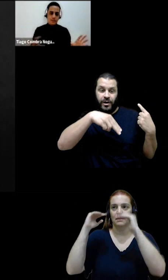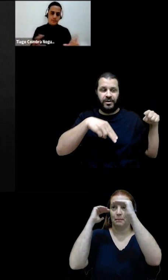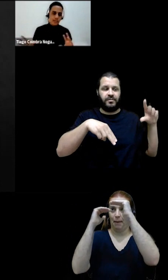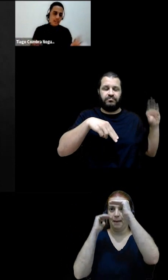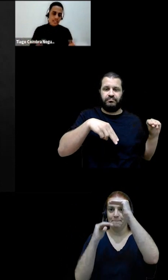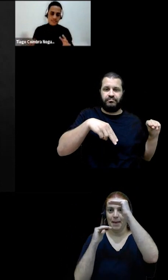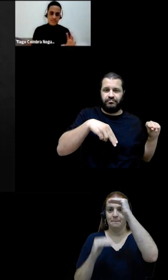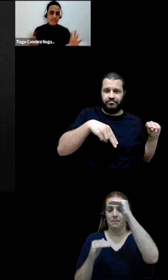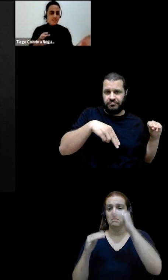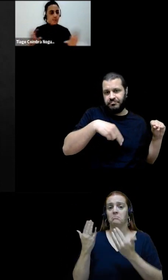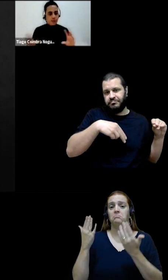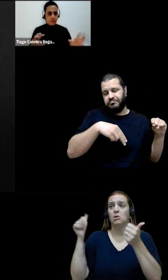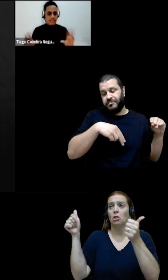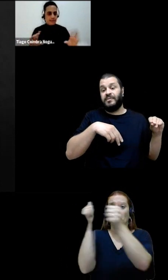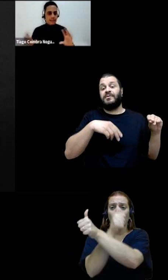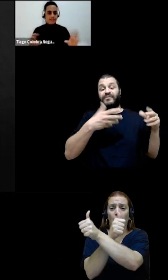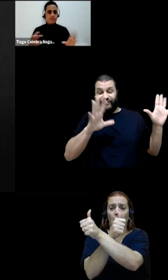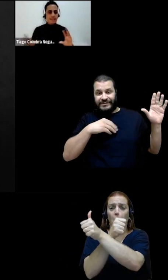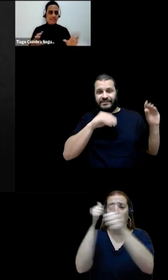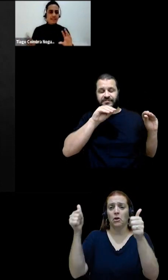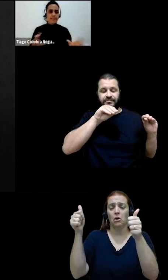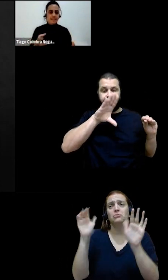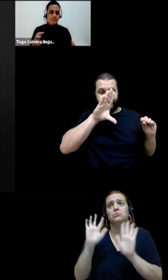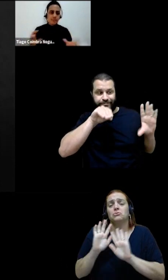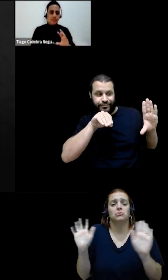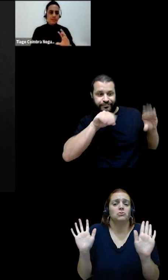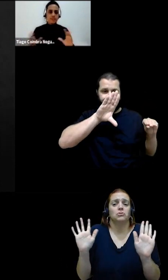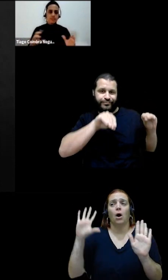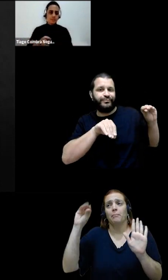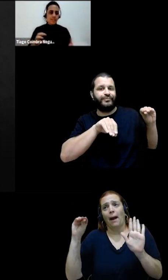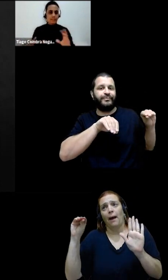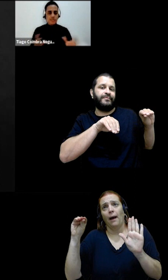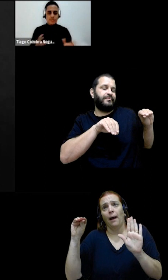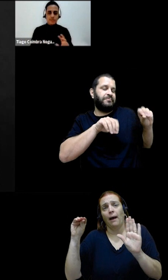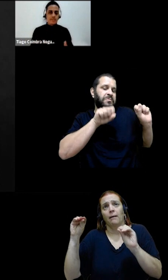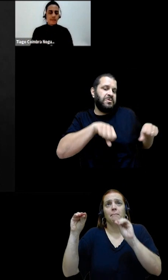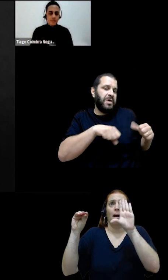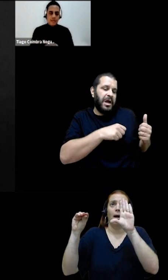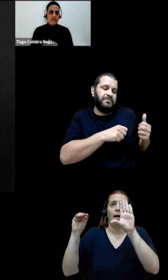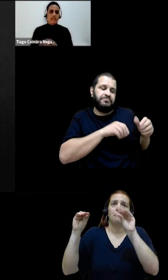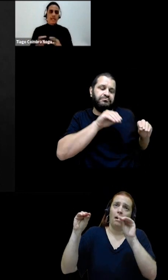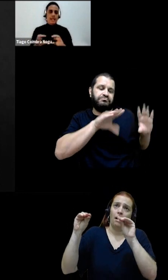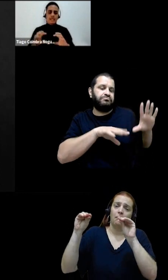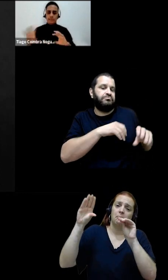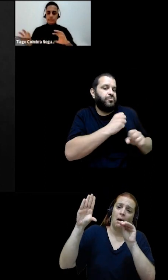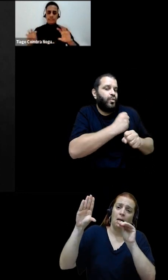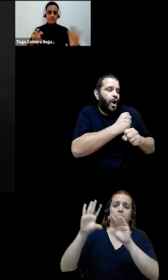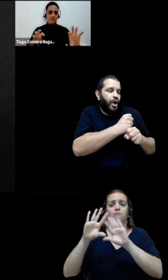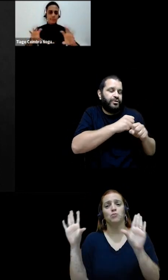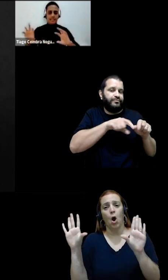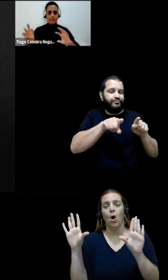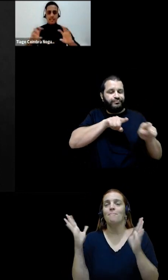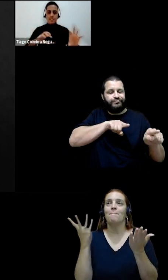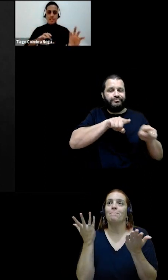uma da outra, e às vezes eles trocam, mas é apenas um revezamento do tempo de atuação. São